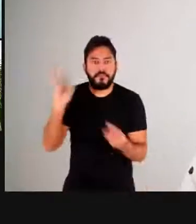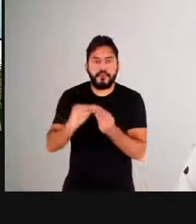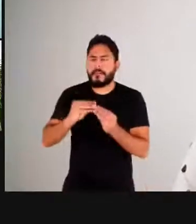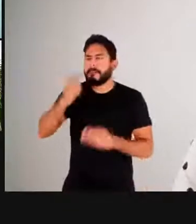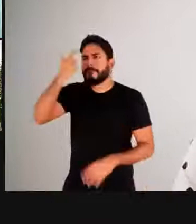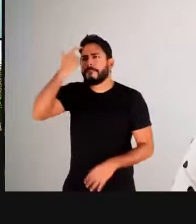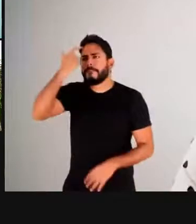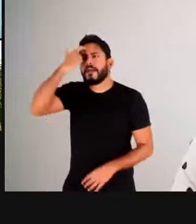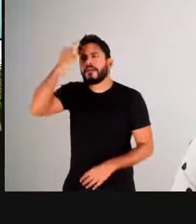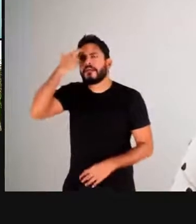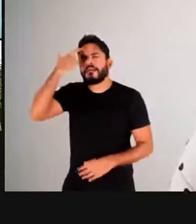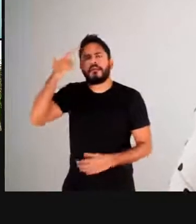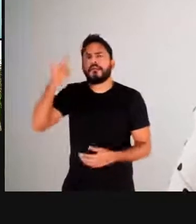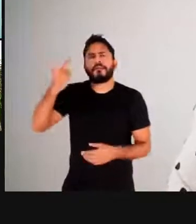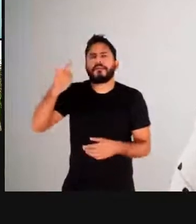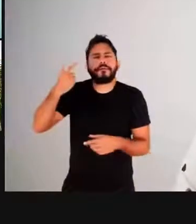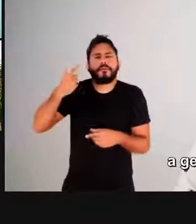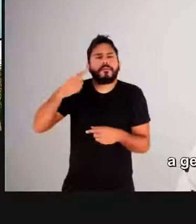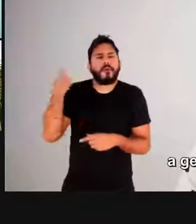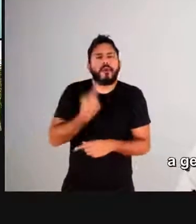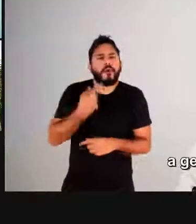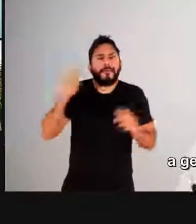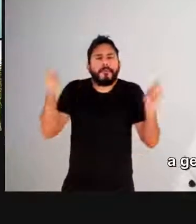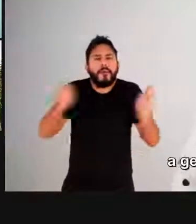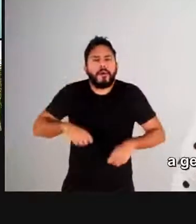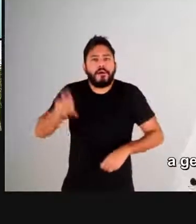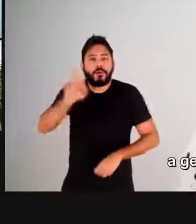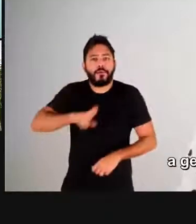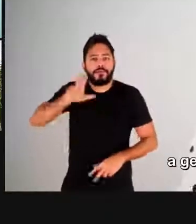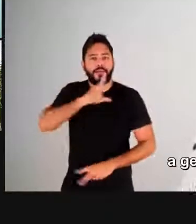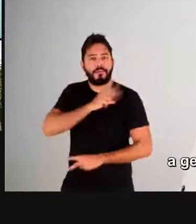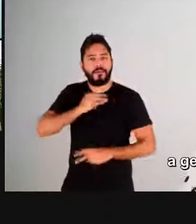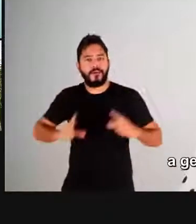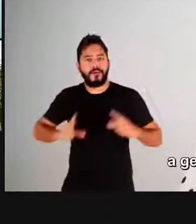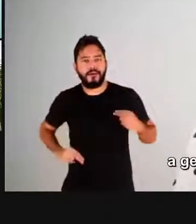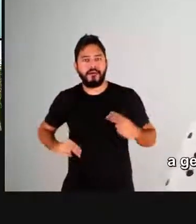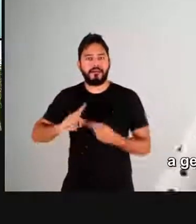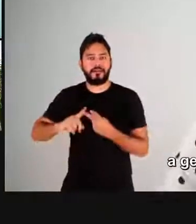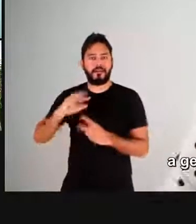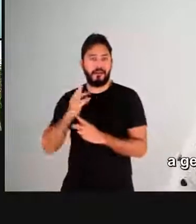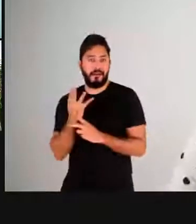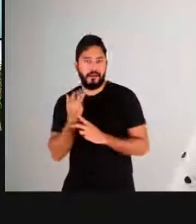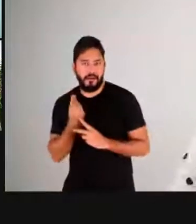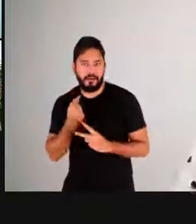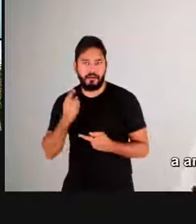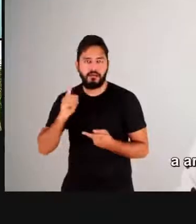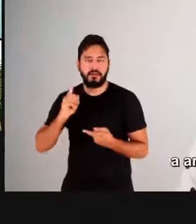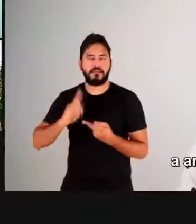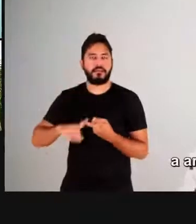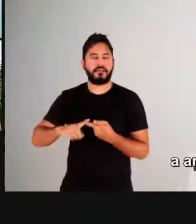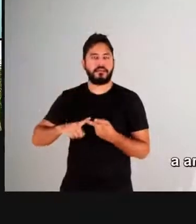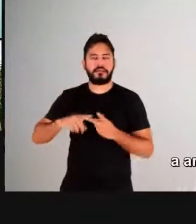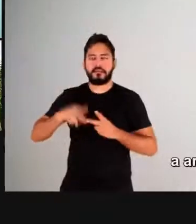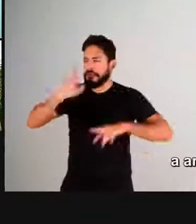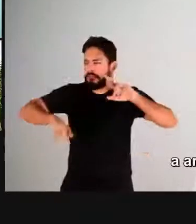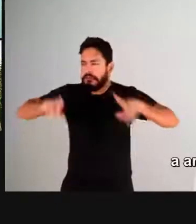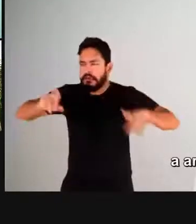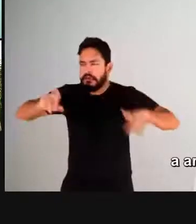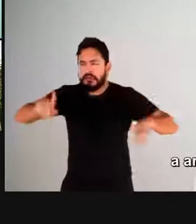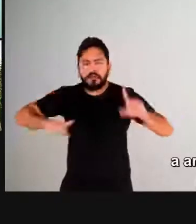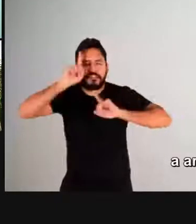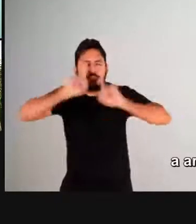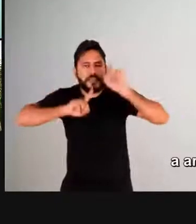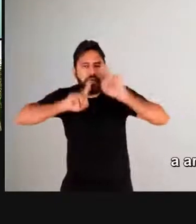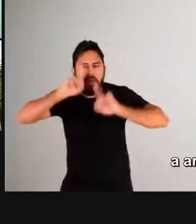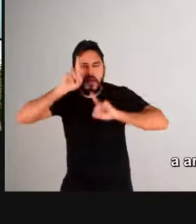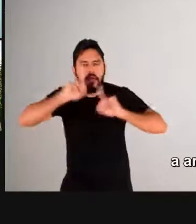aí eu comecei a pensar por que a gente não pode usar a moda, a arte,